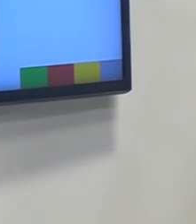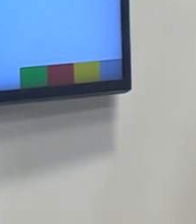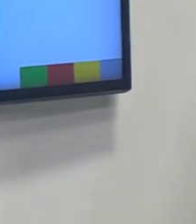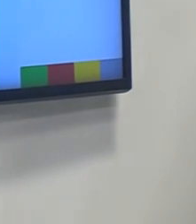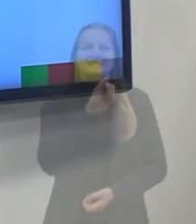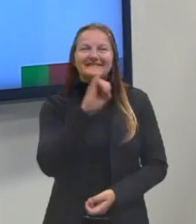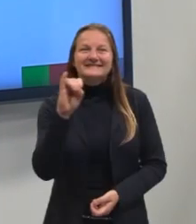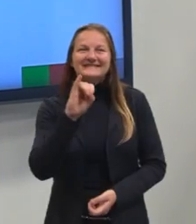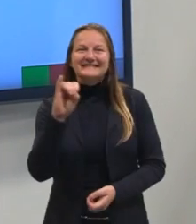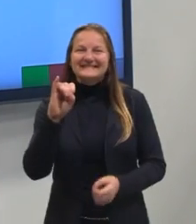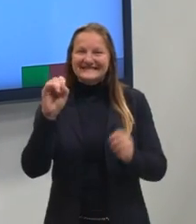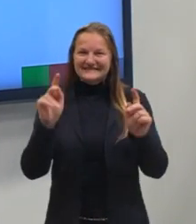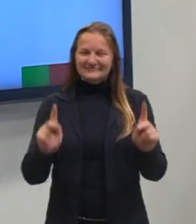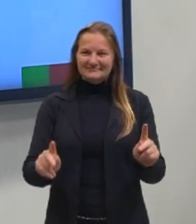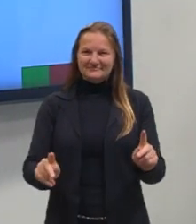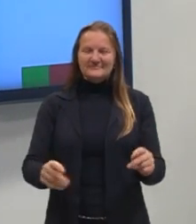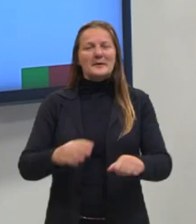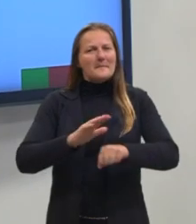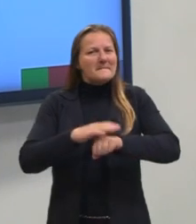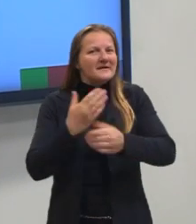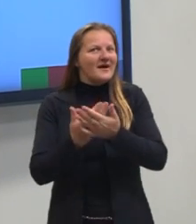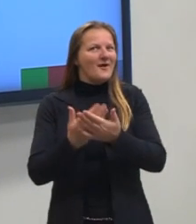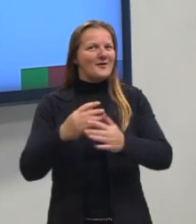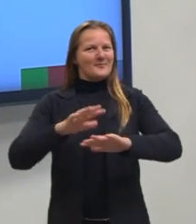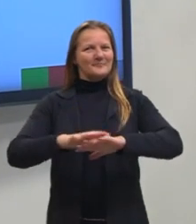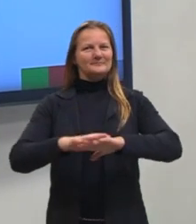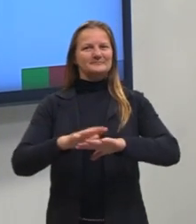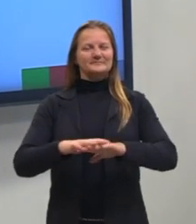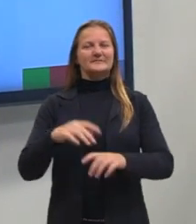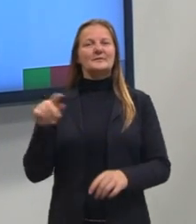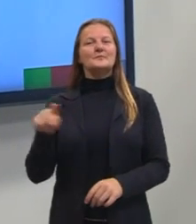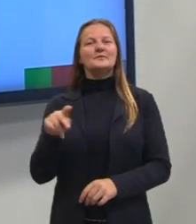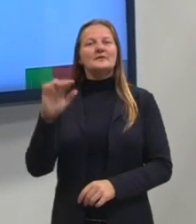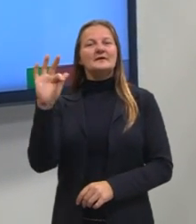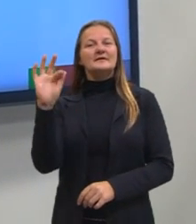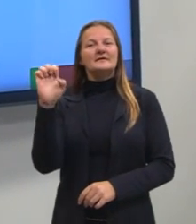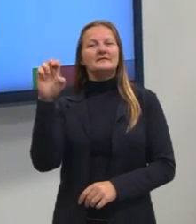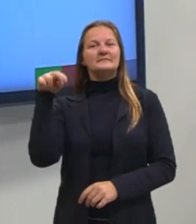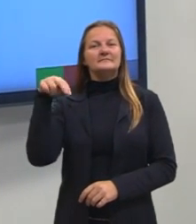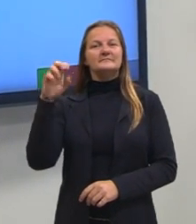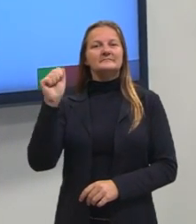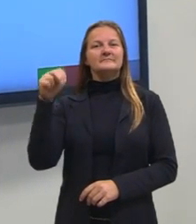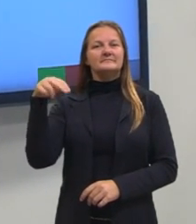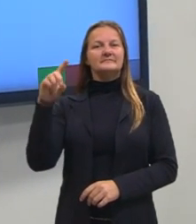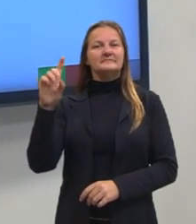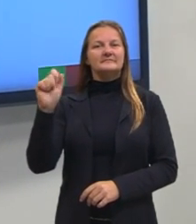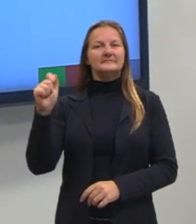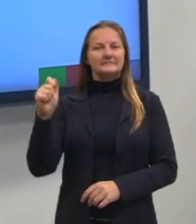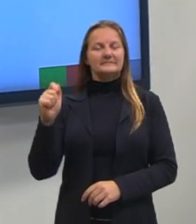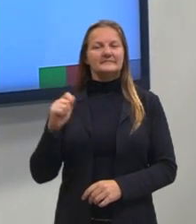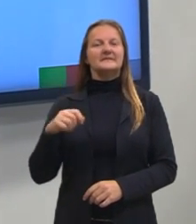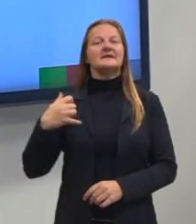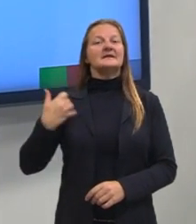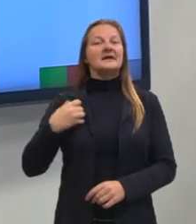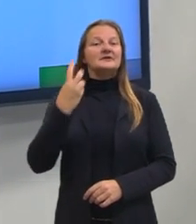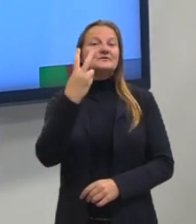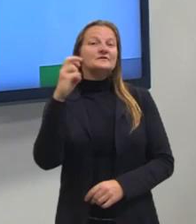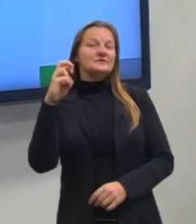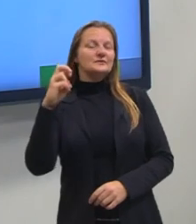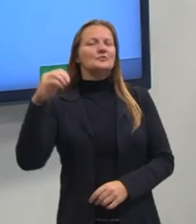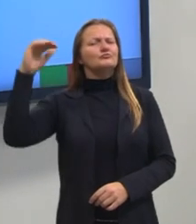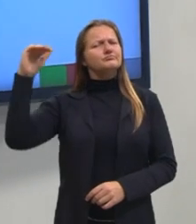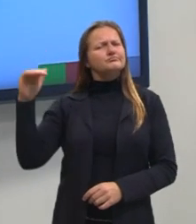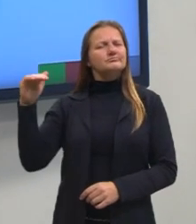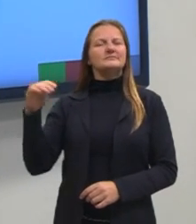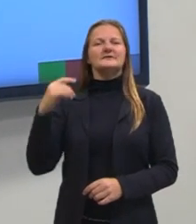Olá gente estamos aqui para mais uma aula de matemática é só Prof Fernanda tenho 25 anos baixa estatura